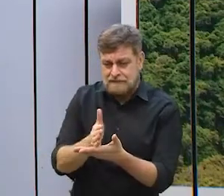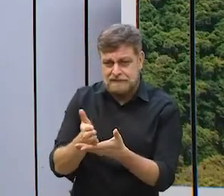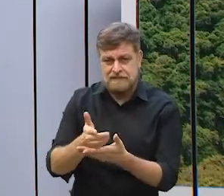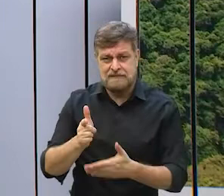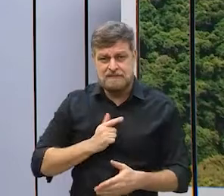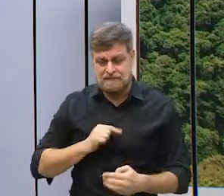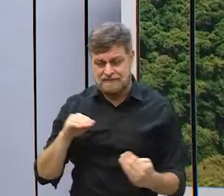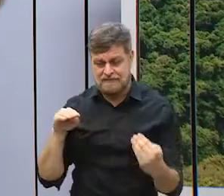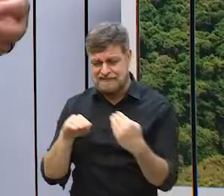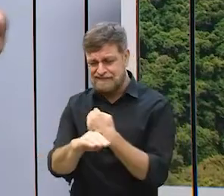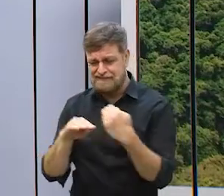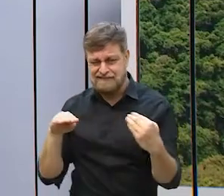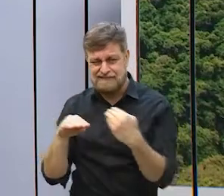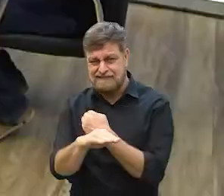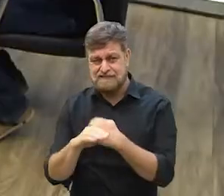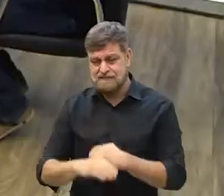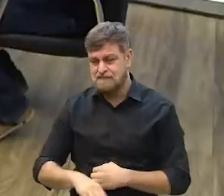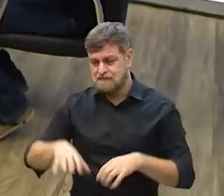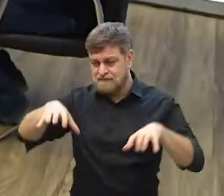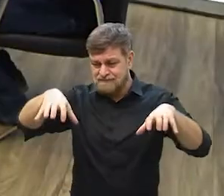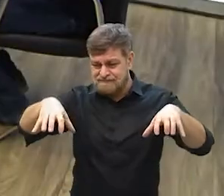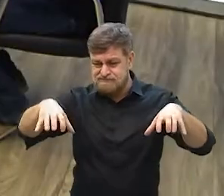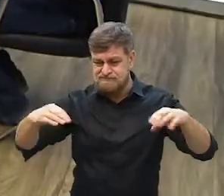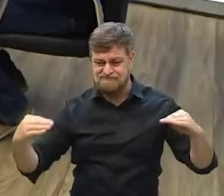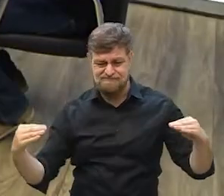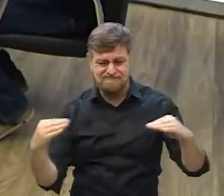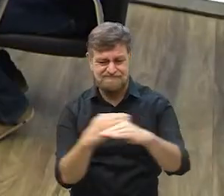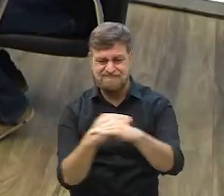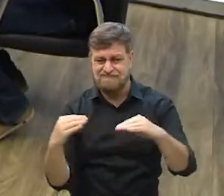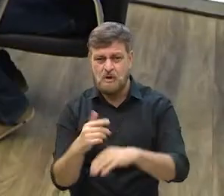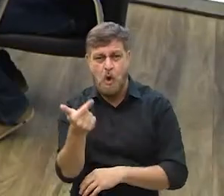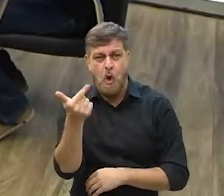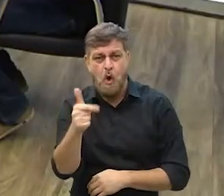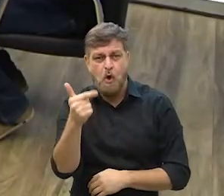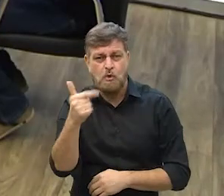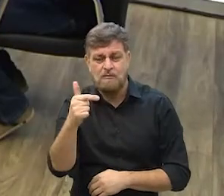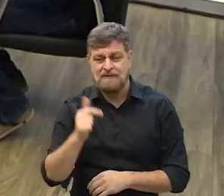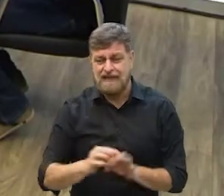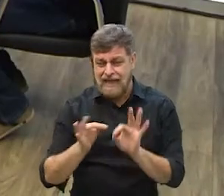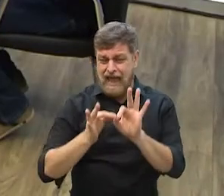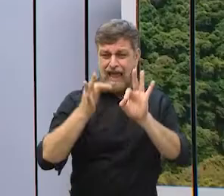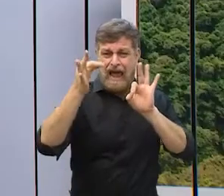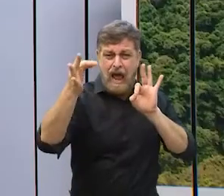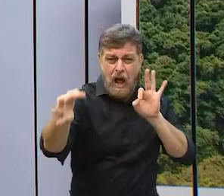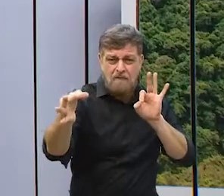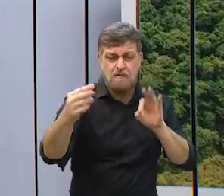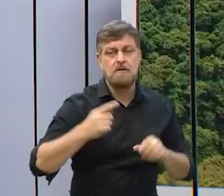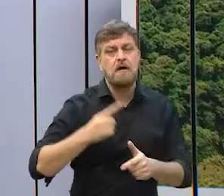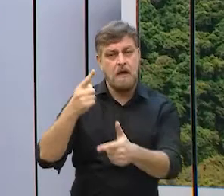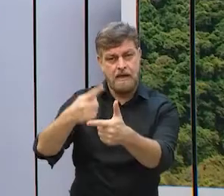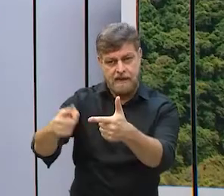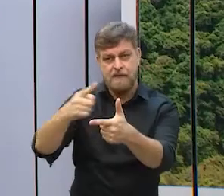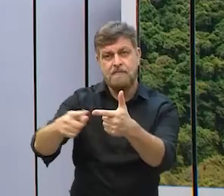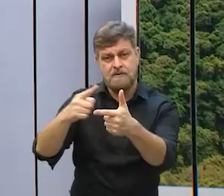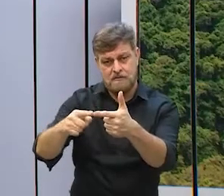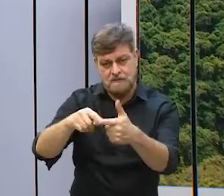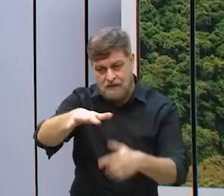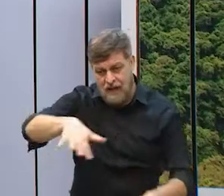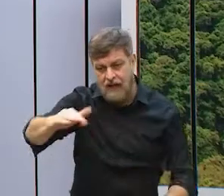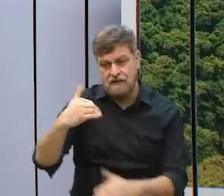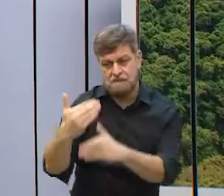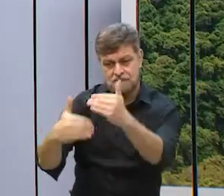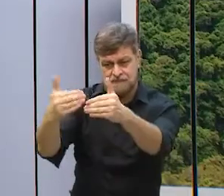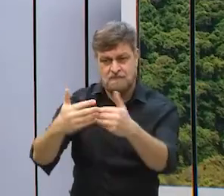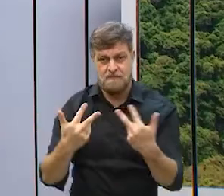diretrizes viárias, que os bairros não se conectam entre si. Entendi. E com outras regiões, é um grande problema para o desenvolvimento da região, assim